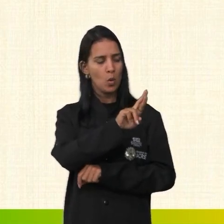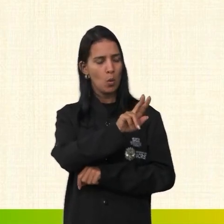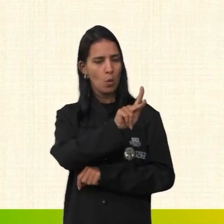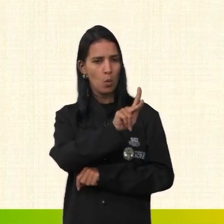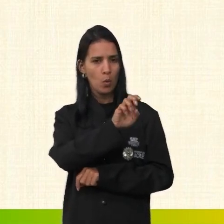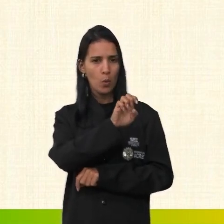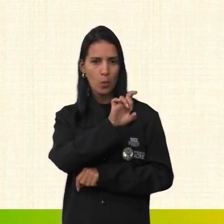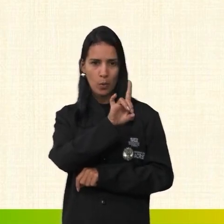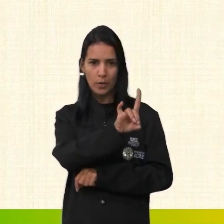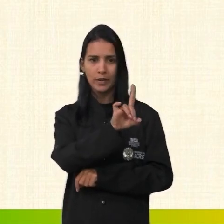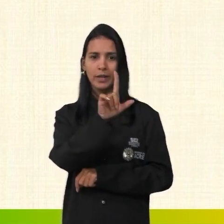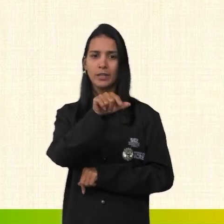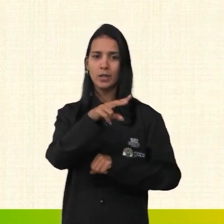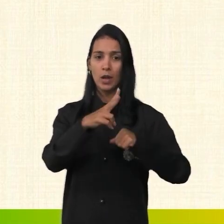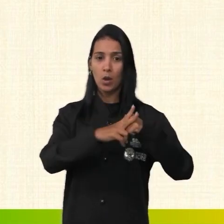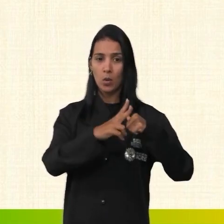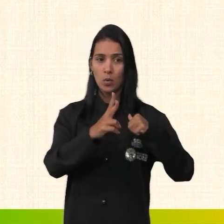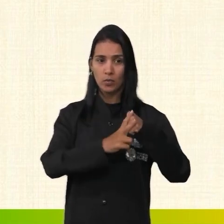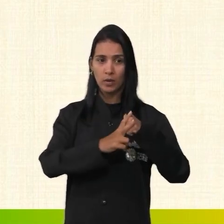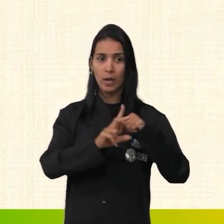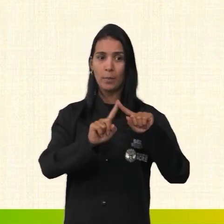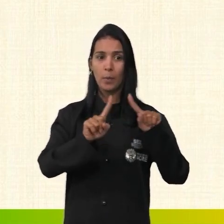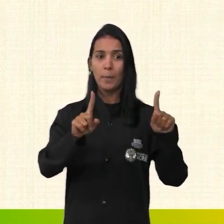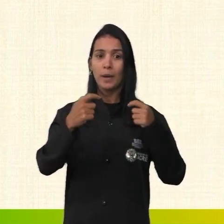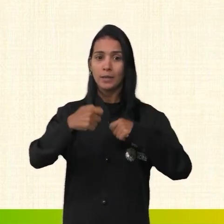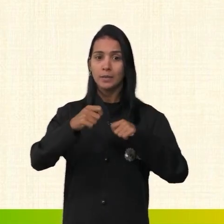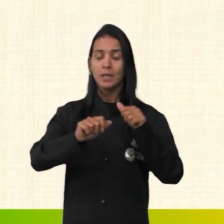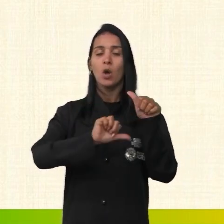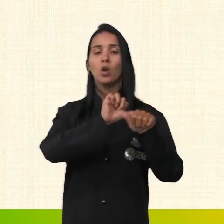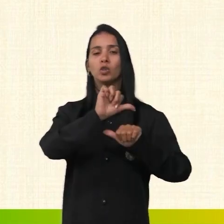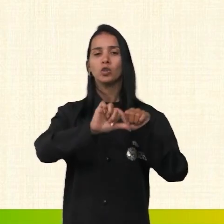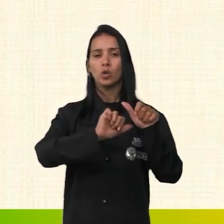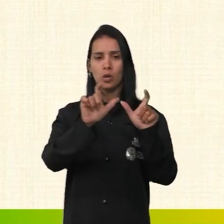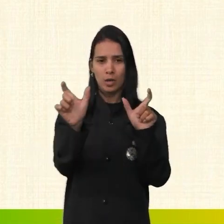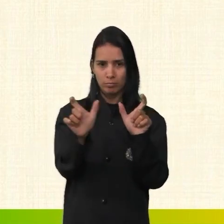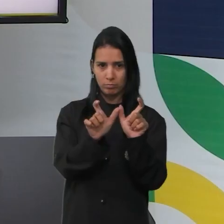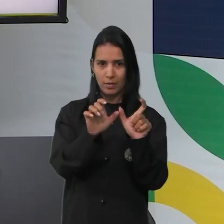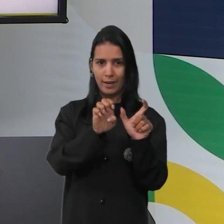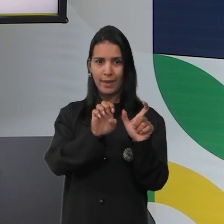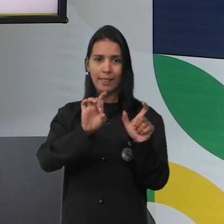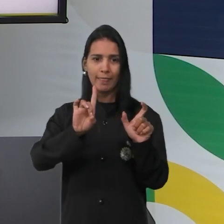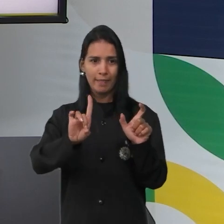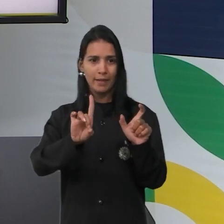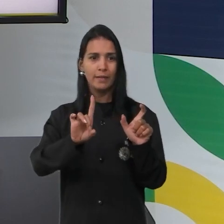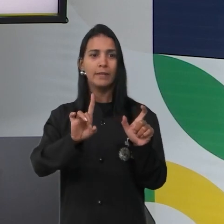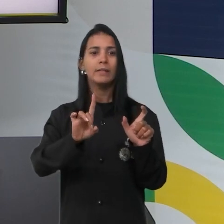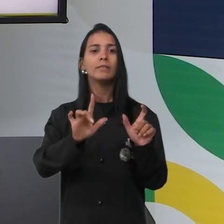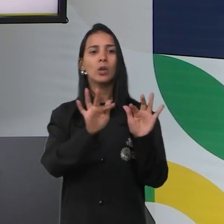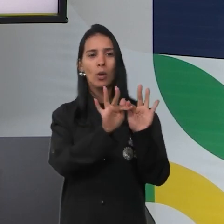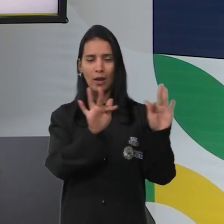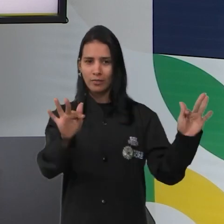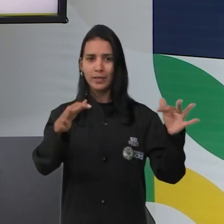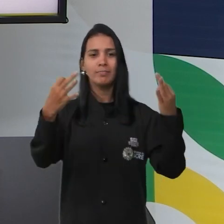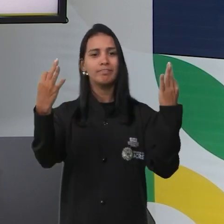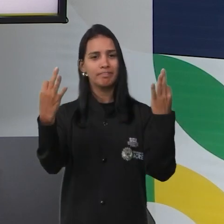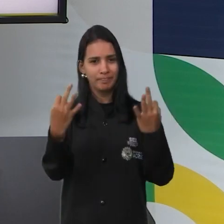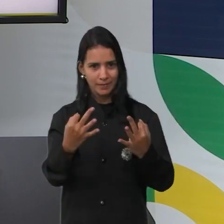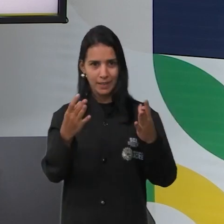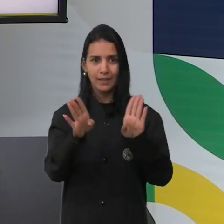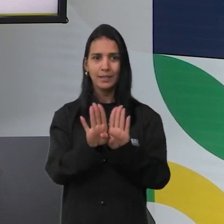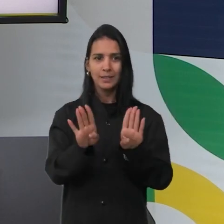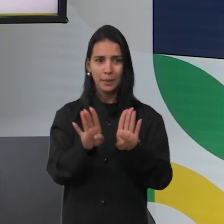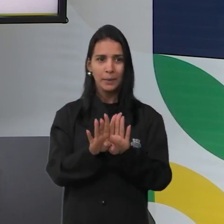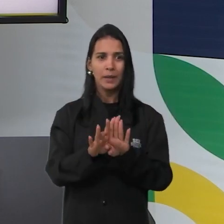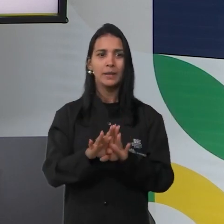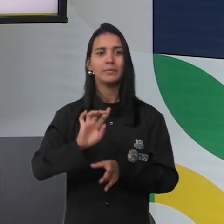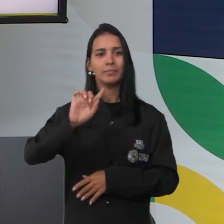regular e você vai apenas, no caso, finalizar com ed. Então, a frase também está completamente correta, tudo bem?